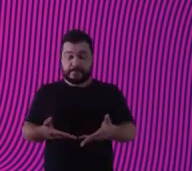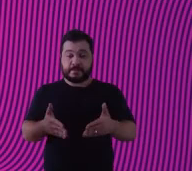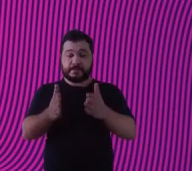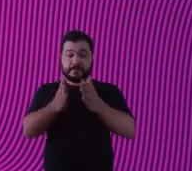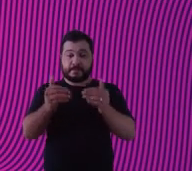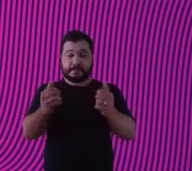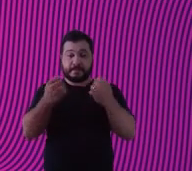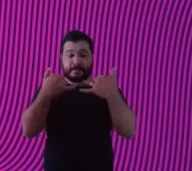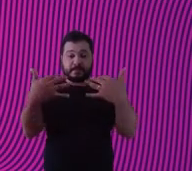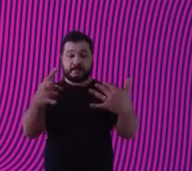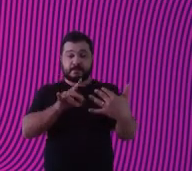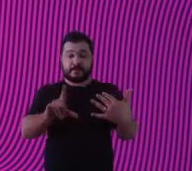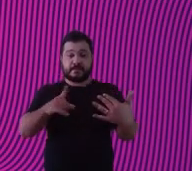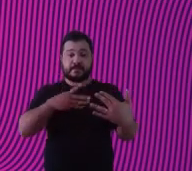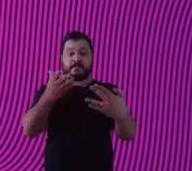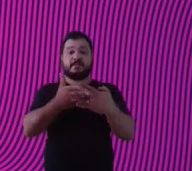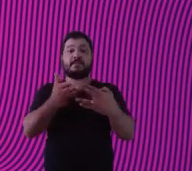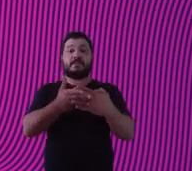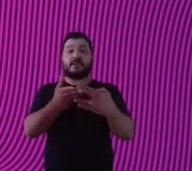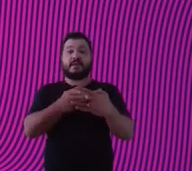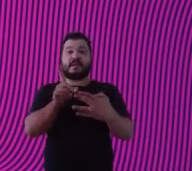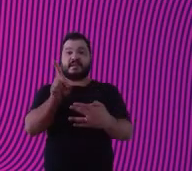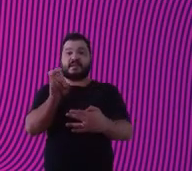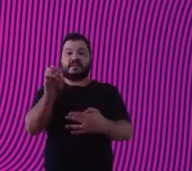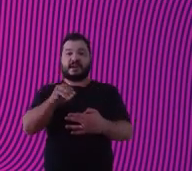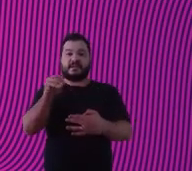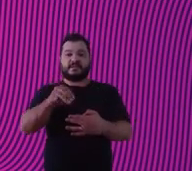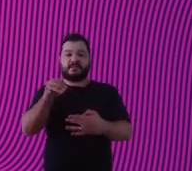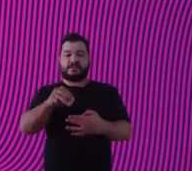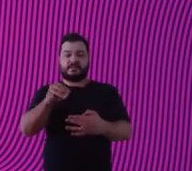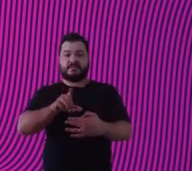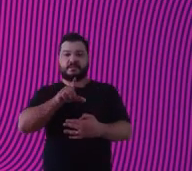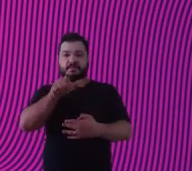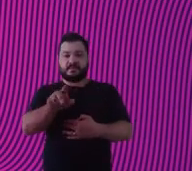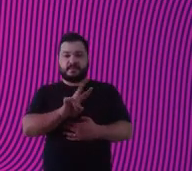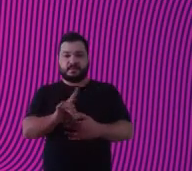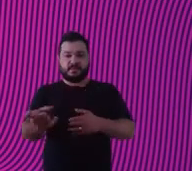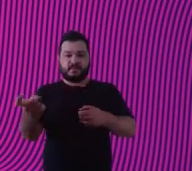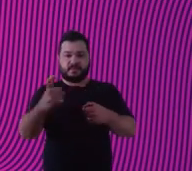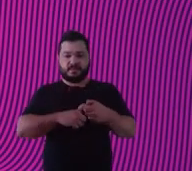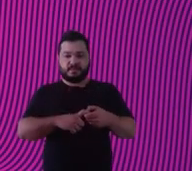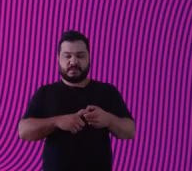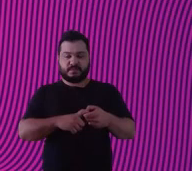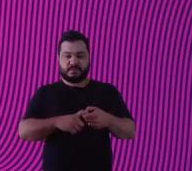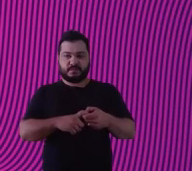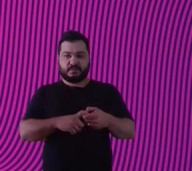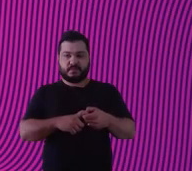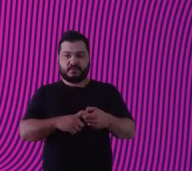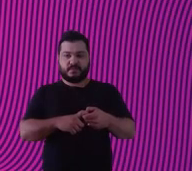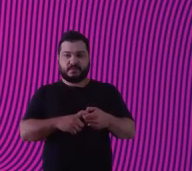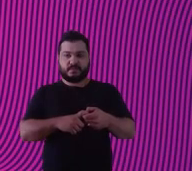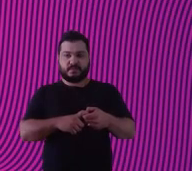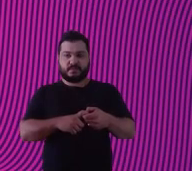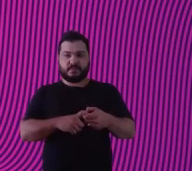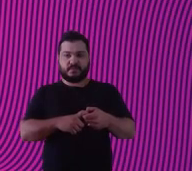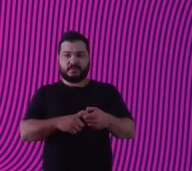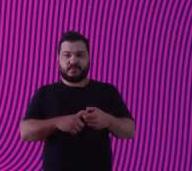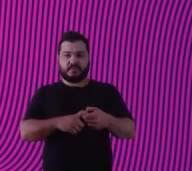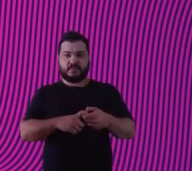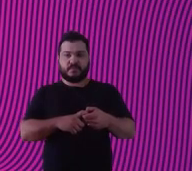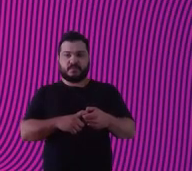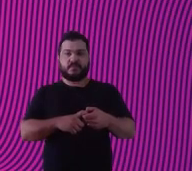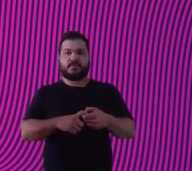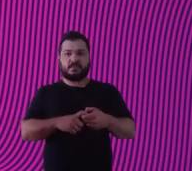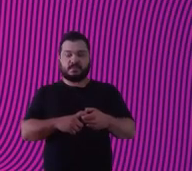audiência nós vamos fazer um intervalo de 15 minutos e depois Vamos retomar com uma discussão é um